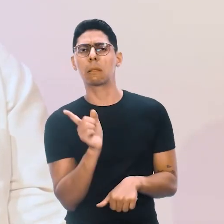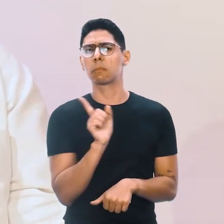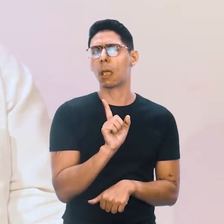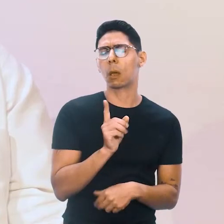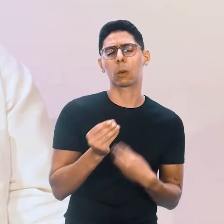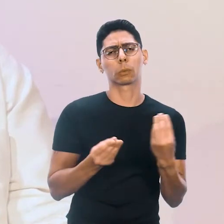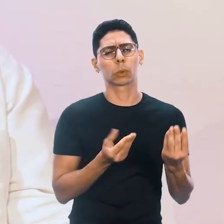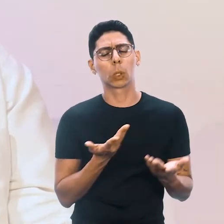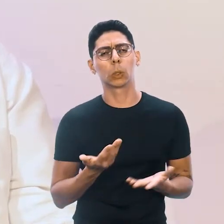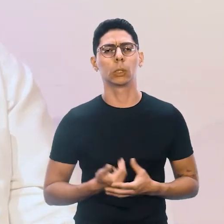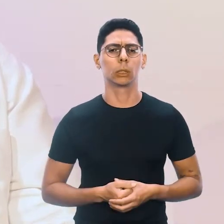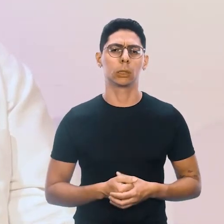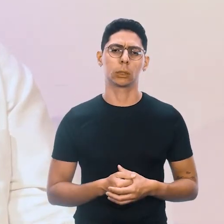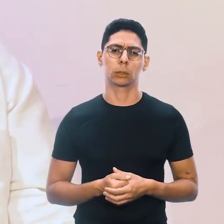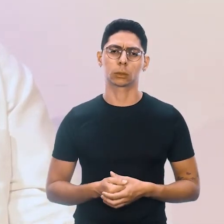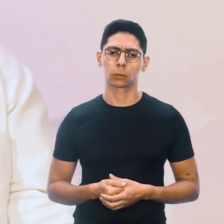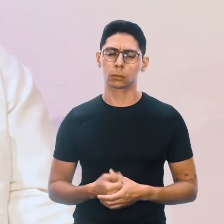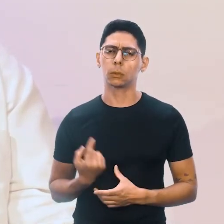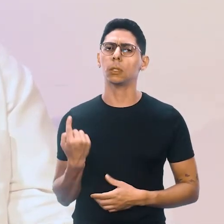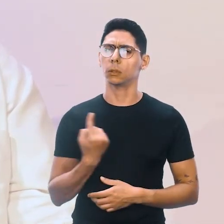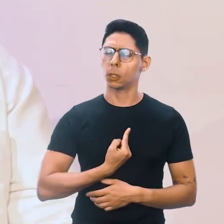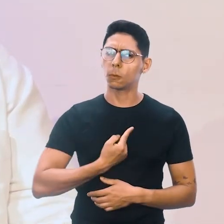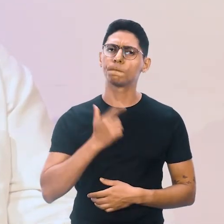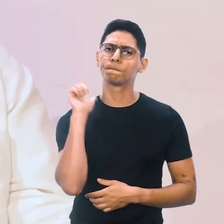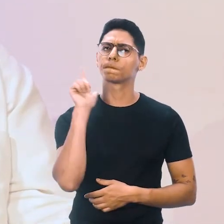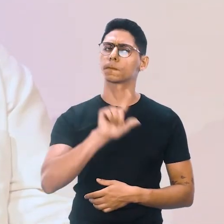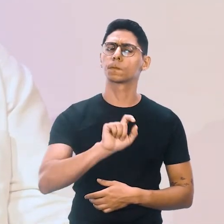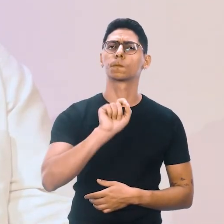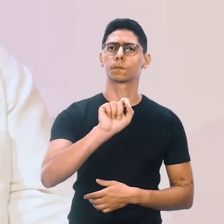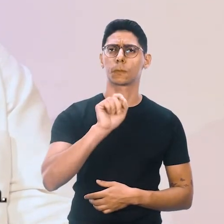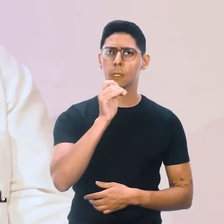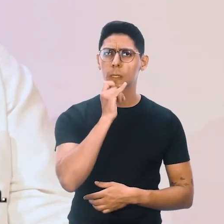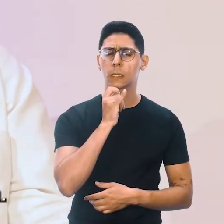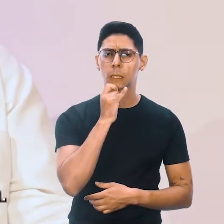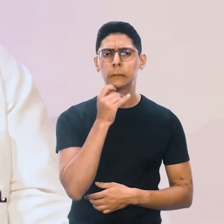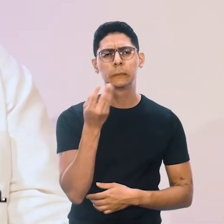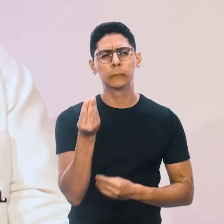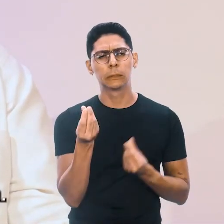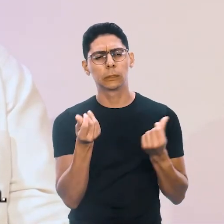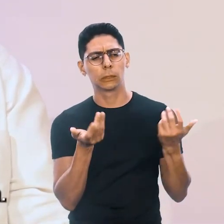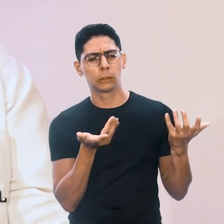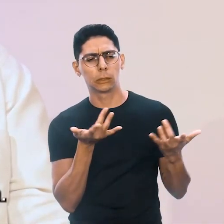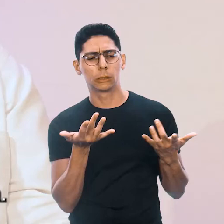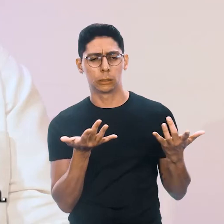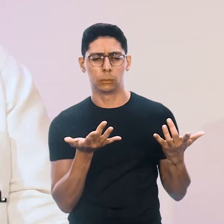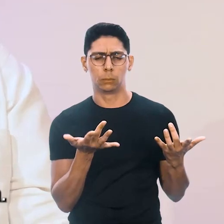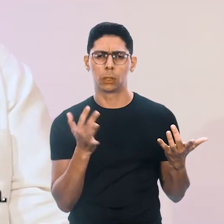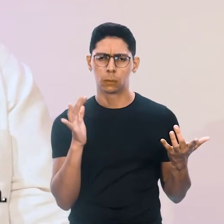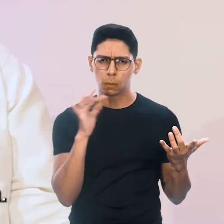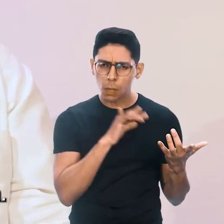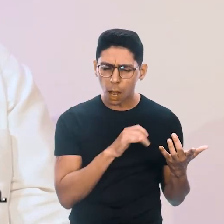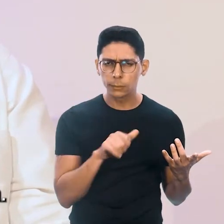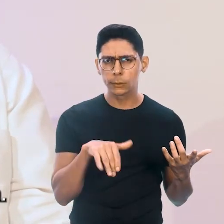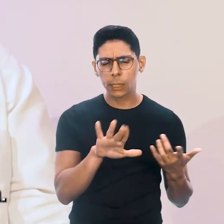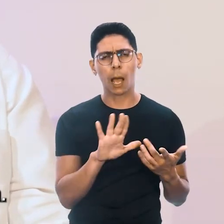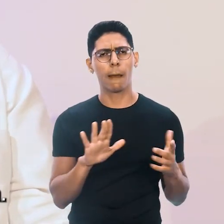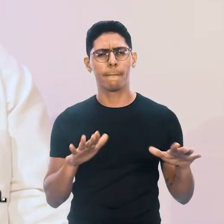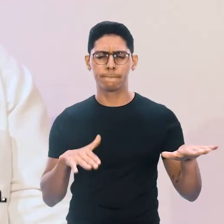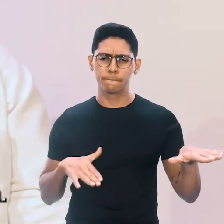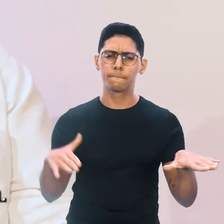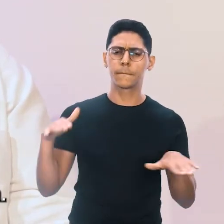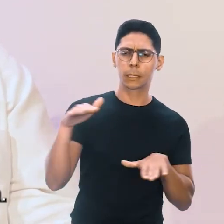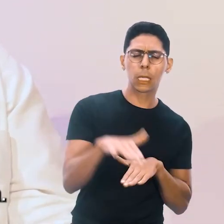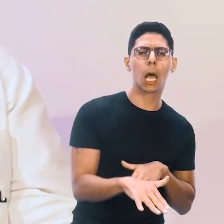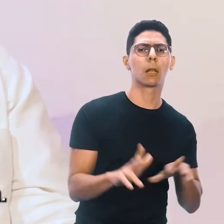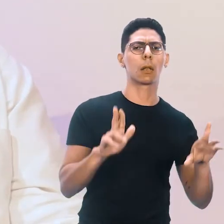temos conseguido firmar o passo no sentido de avanços relativo aos direitos